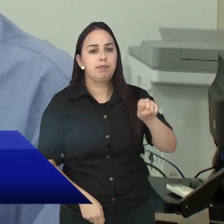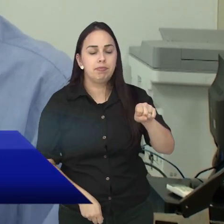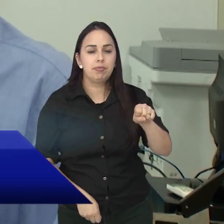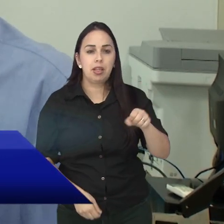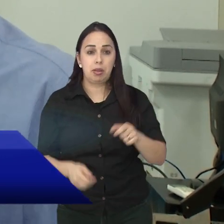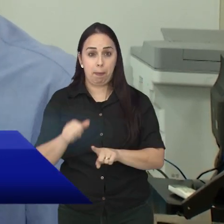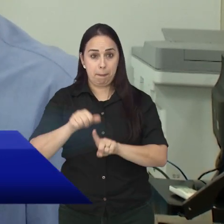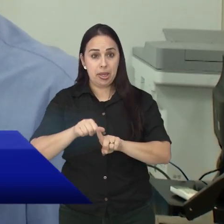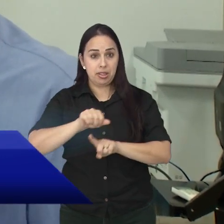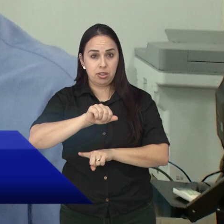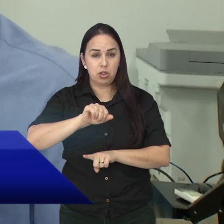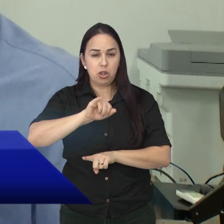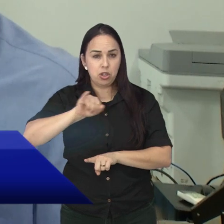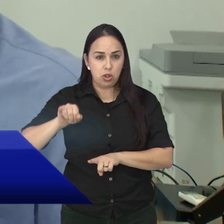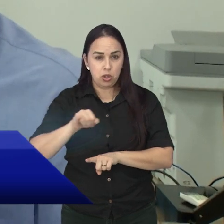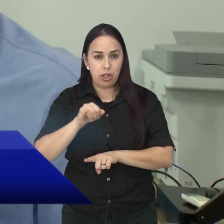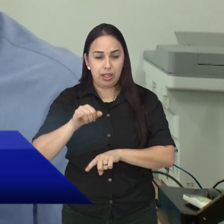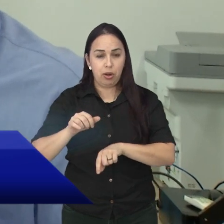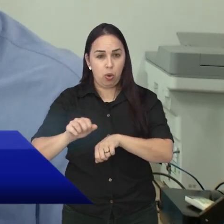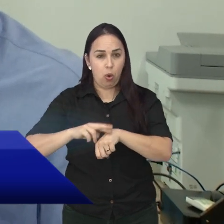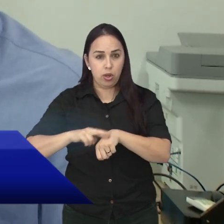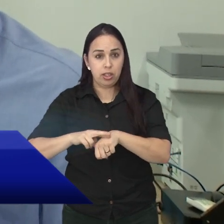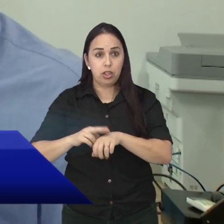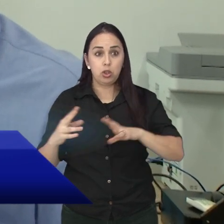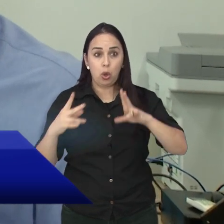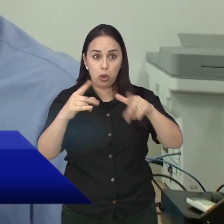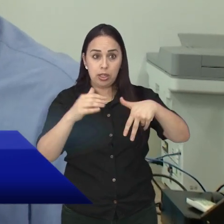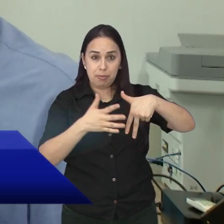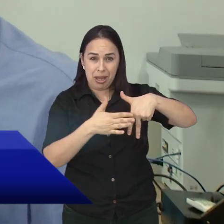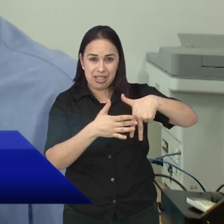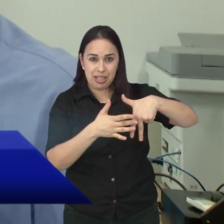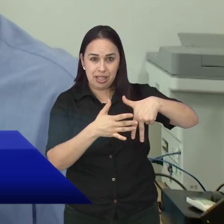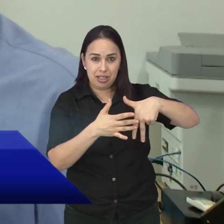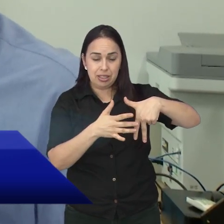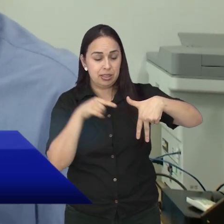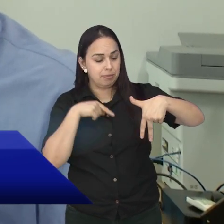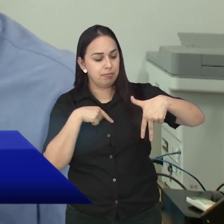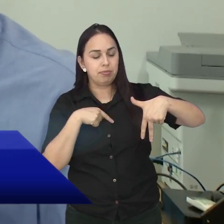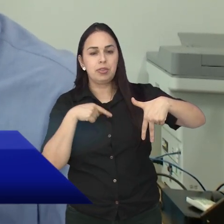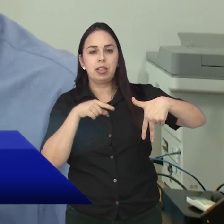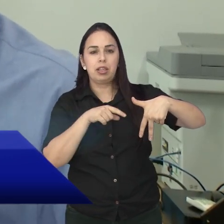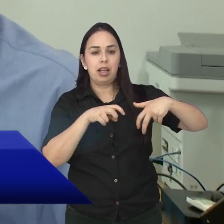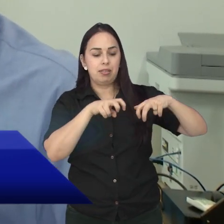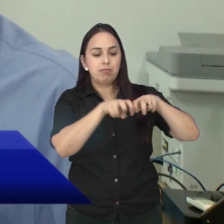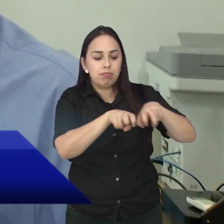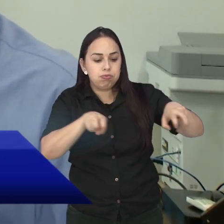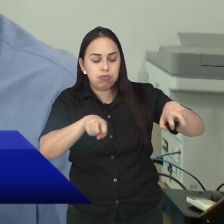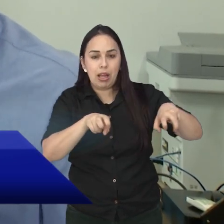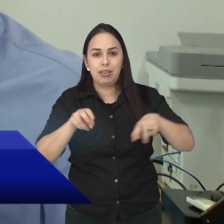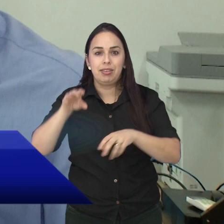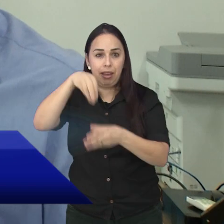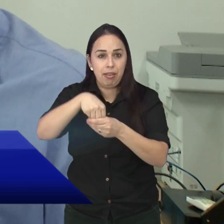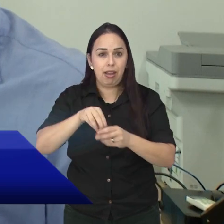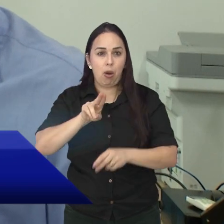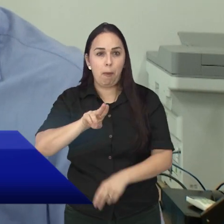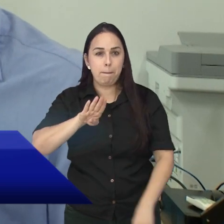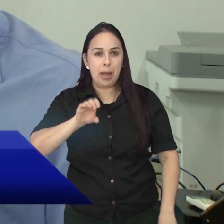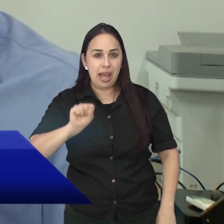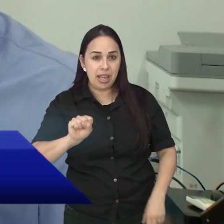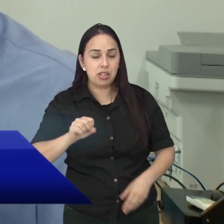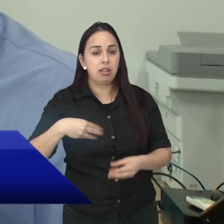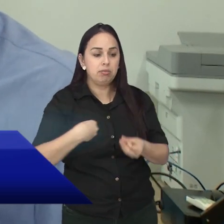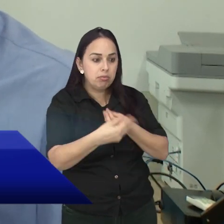Sim, nesse mês todos os pacientes que normalmente vão ser abordados na sala de espera das unidades básicas,